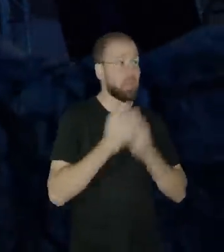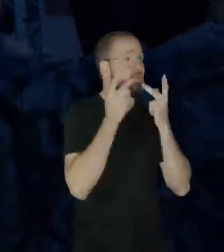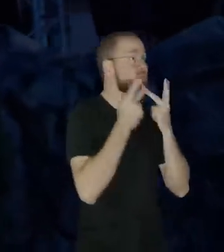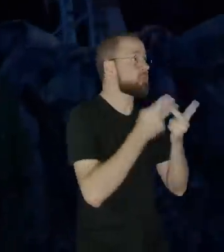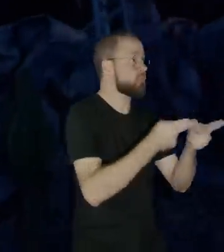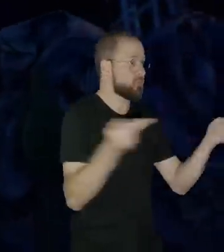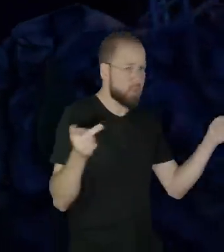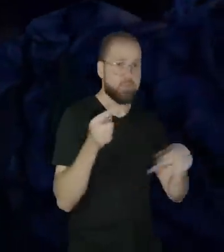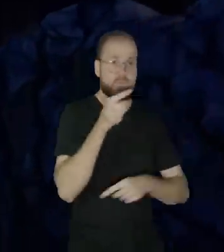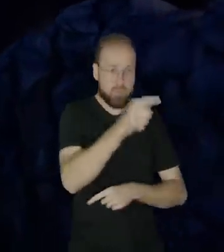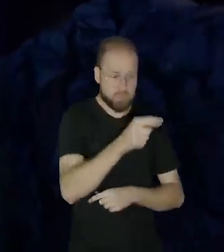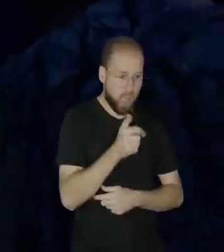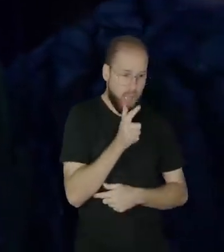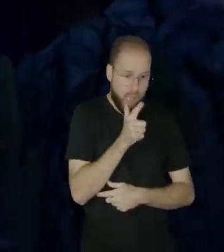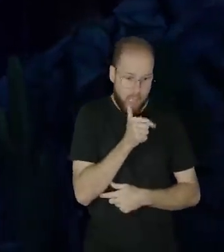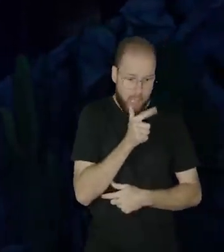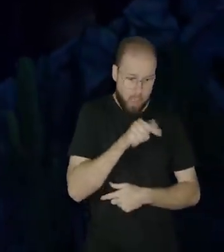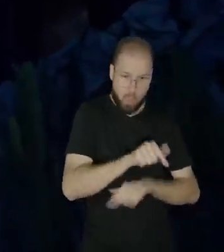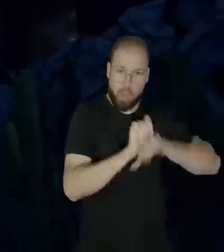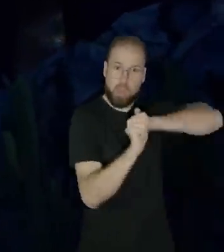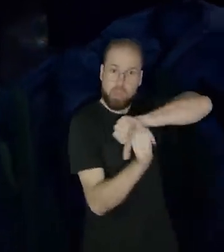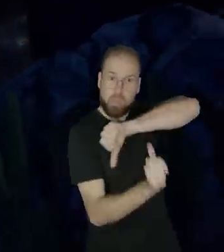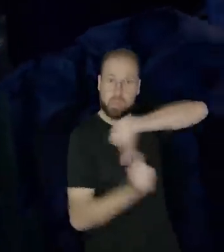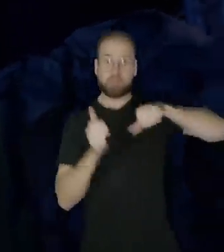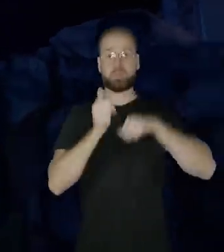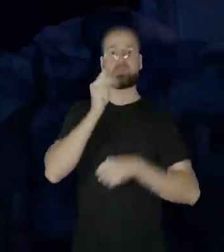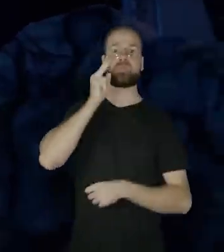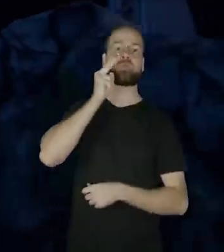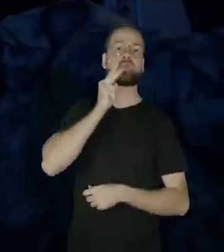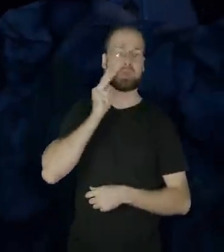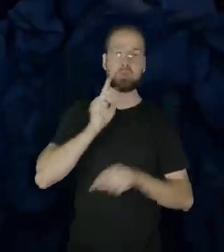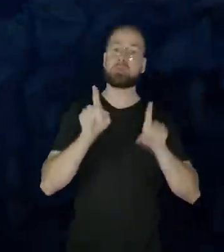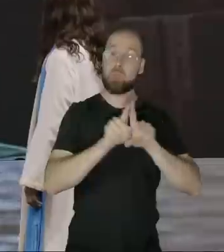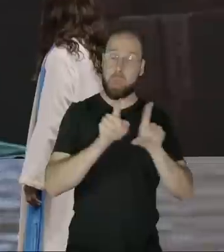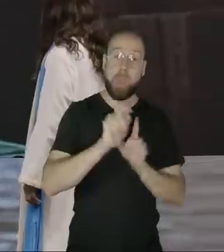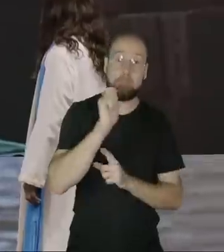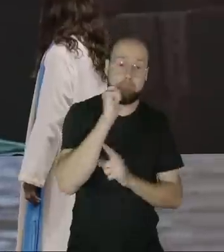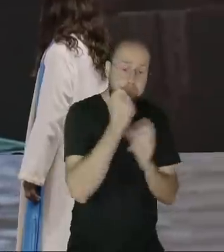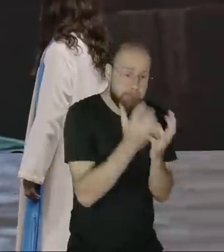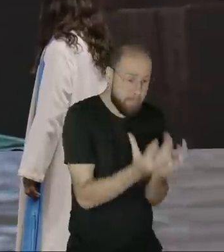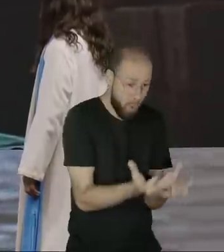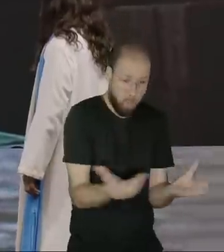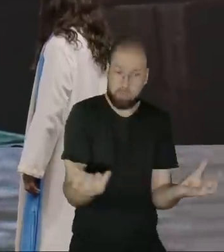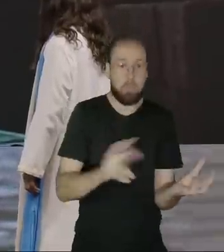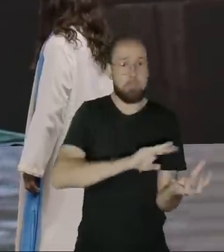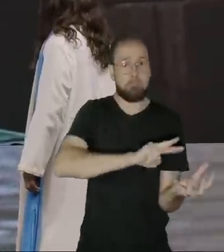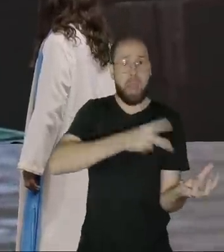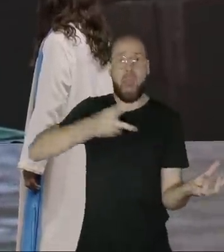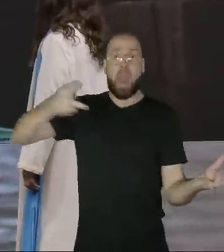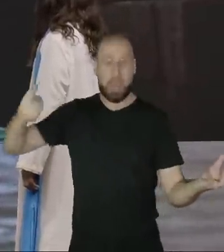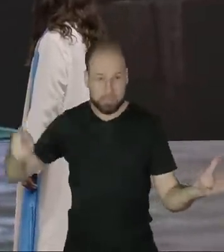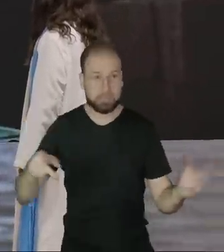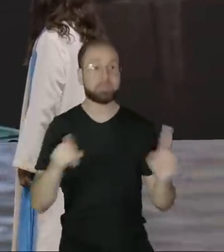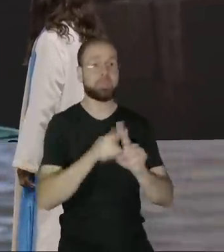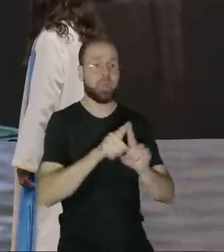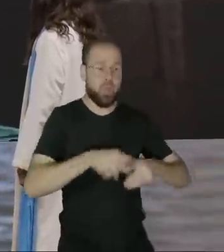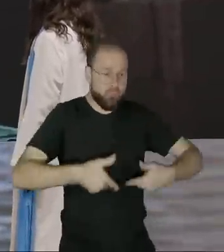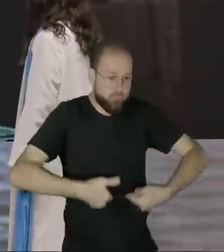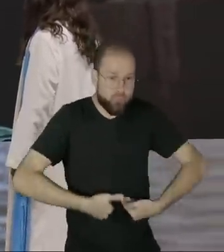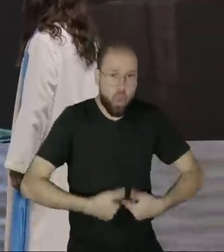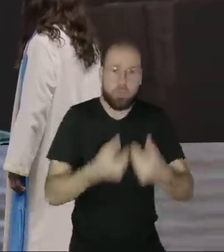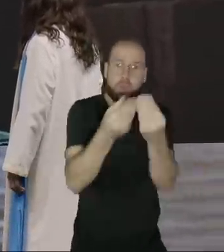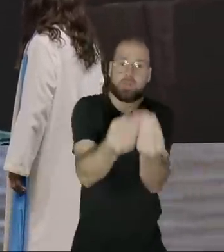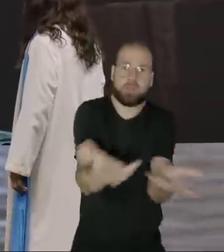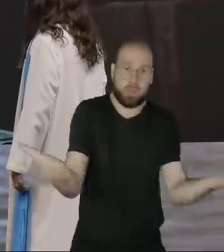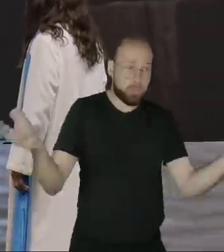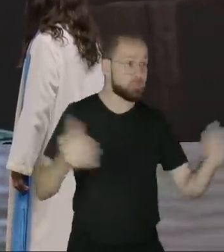transformastes a água em vinho, multiplicou os pães e alimentou os famintos, perdoou